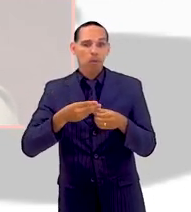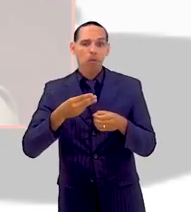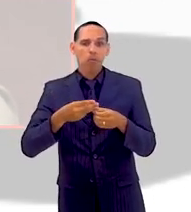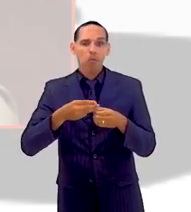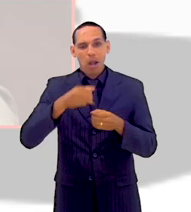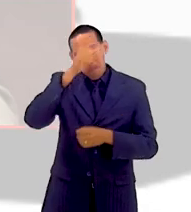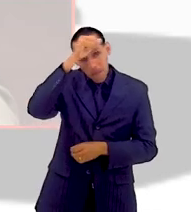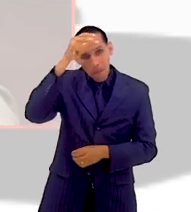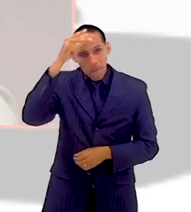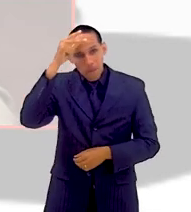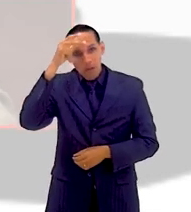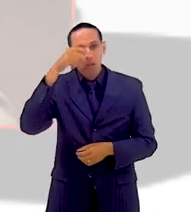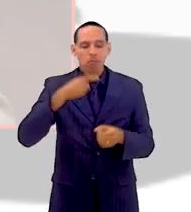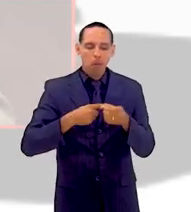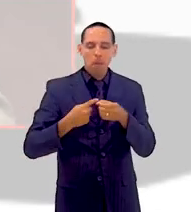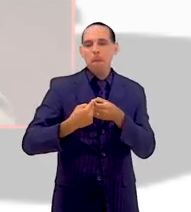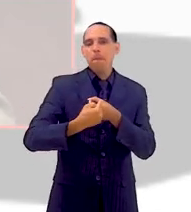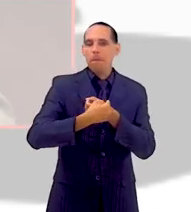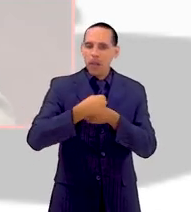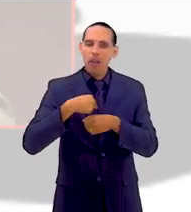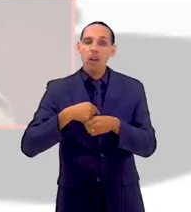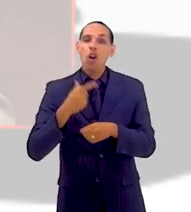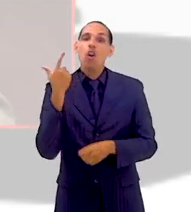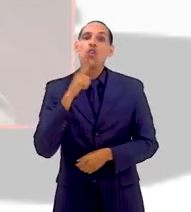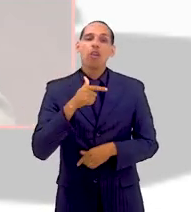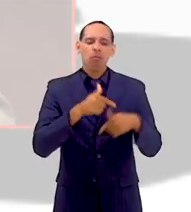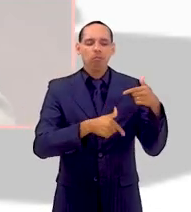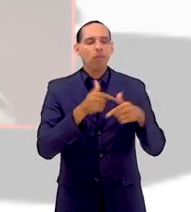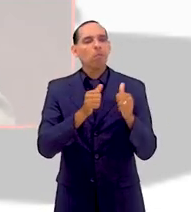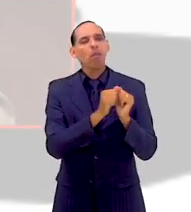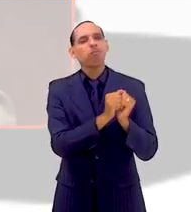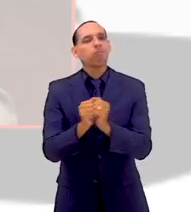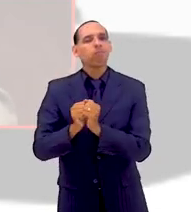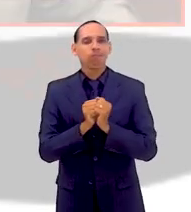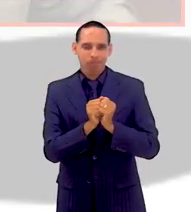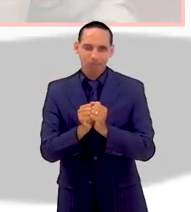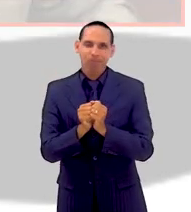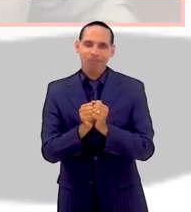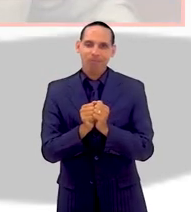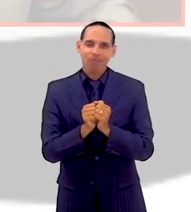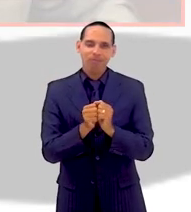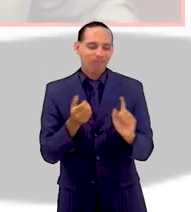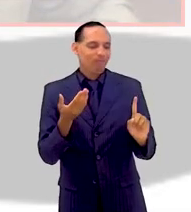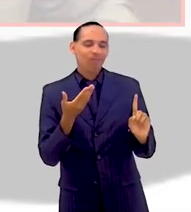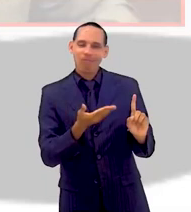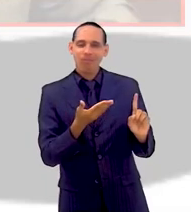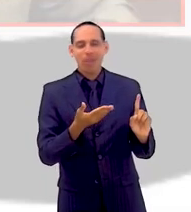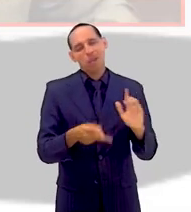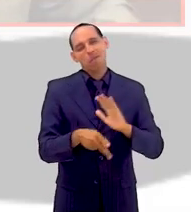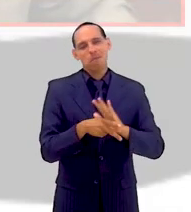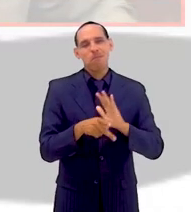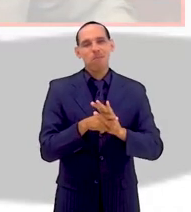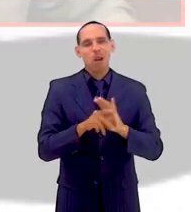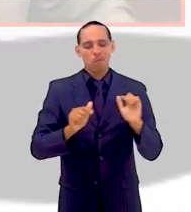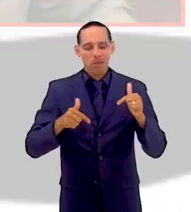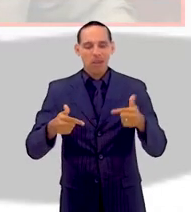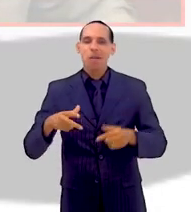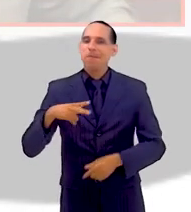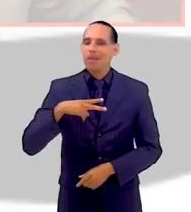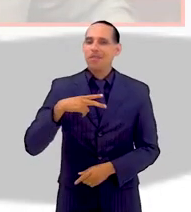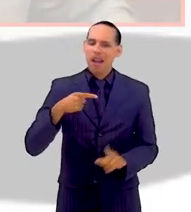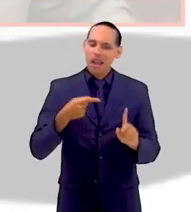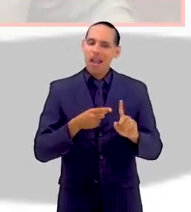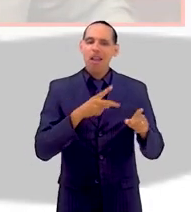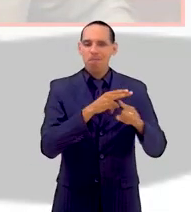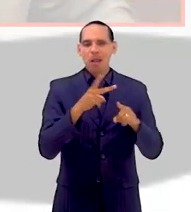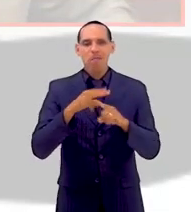fez essa coesão e esse trabalho em conjunto resultar em efeitos práticos. Claro, um homem de iniciativa privada vitorioso, ele